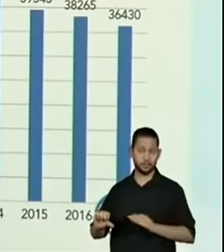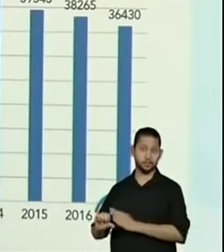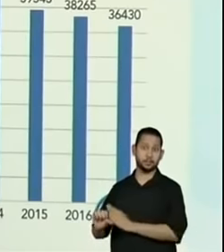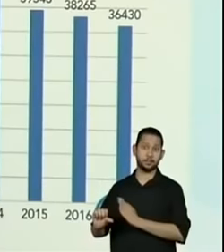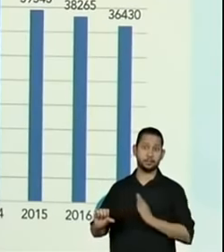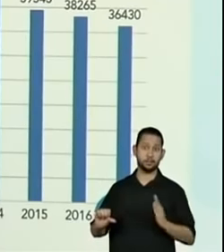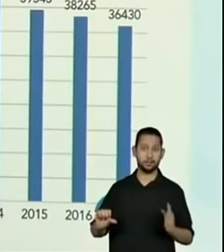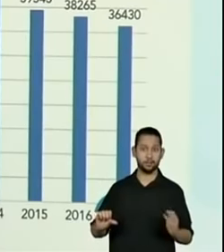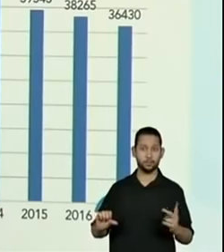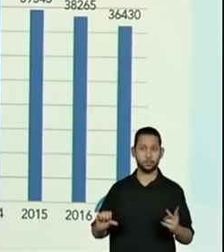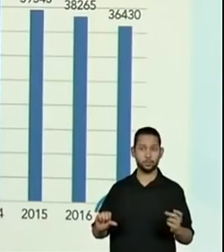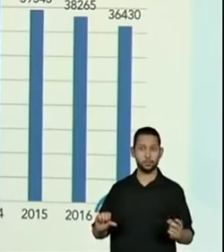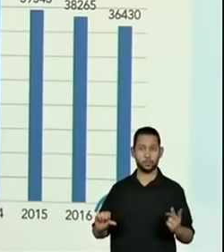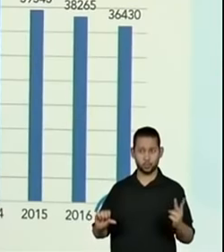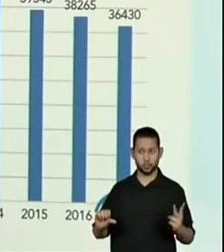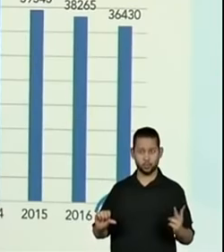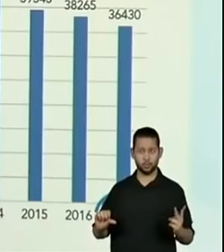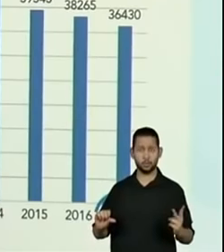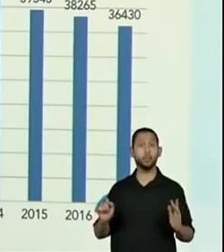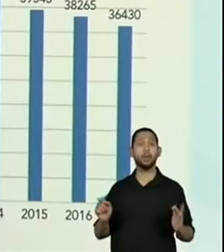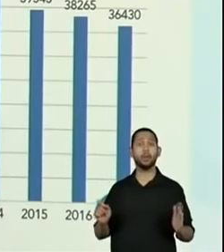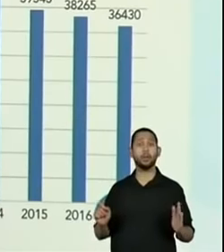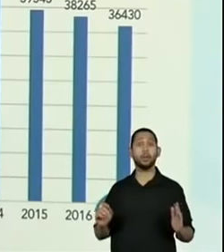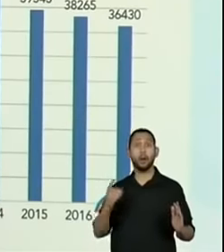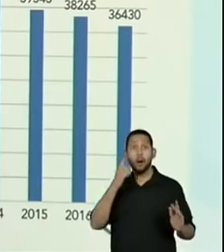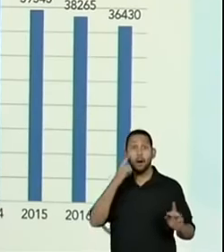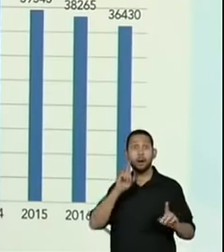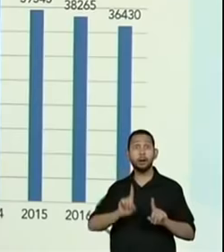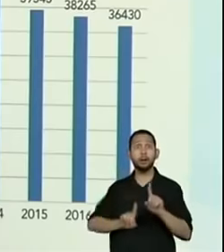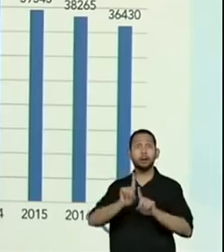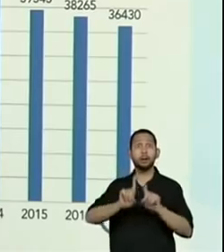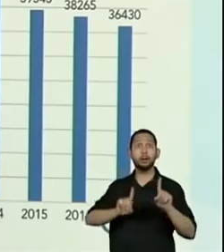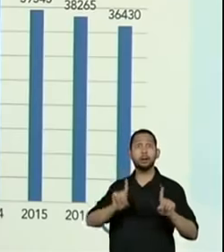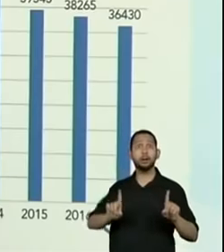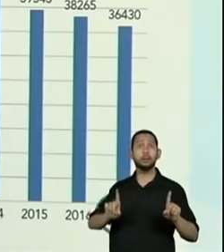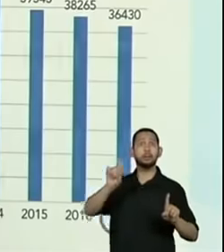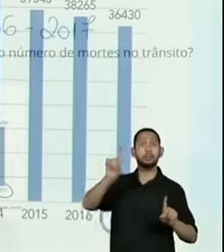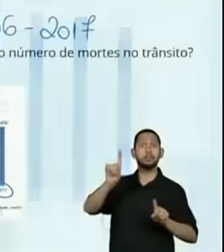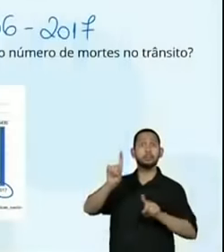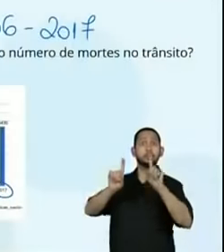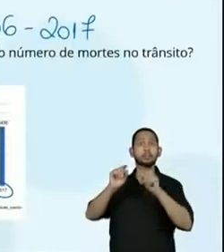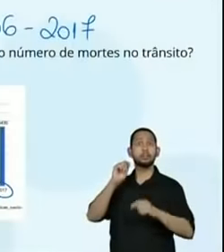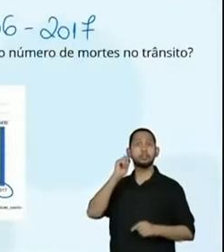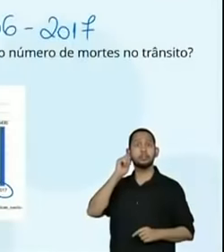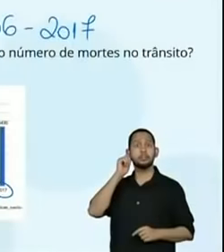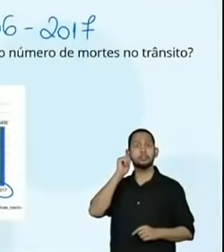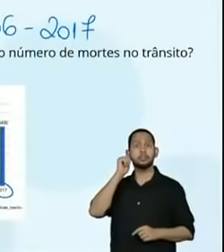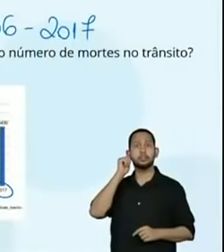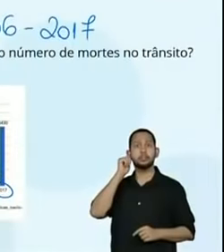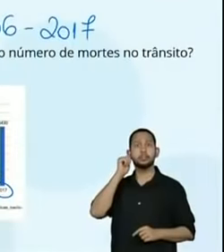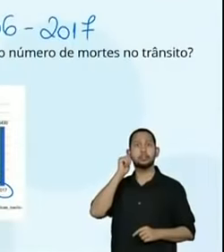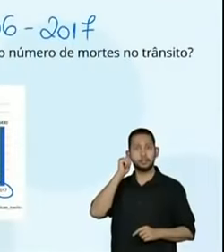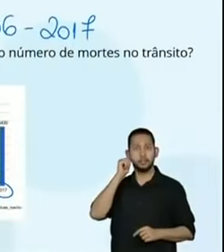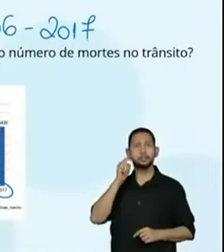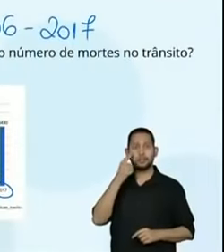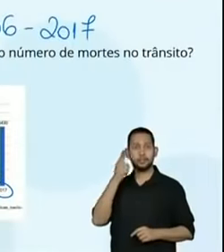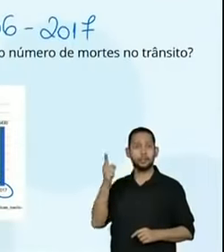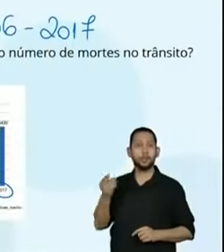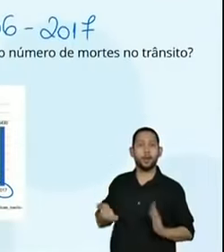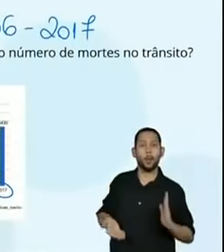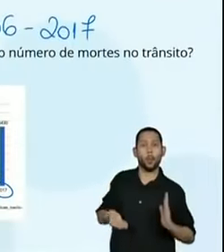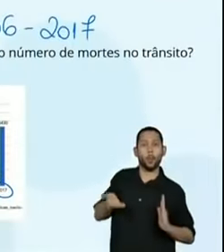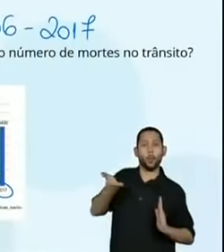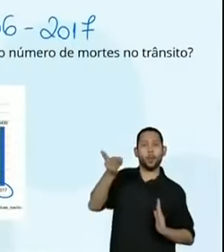2012, houve o quê? Um aumento, né? Então, todos vocês responderam correto. Houve um